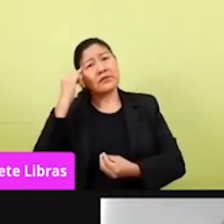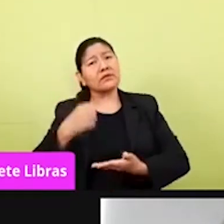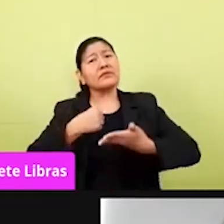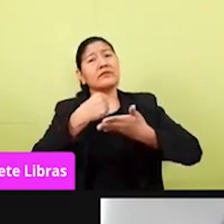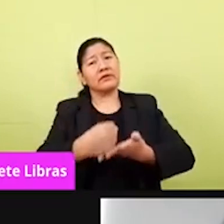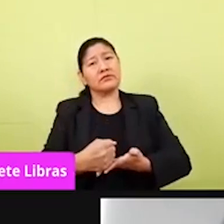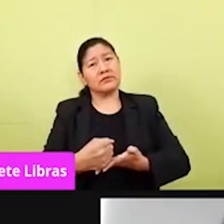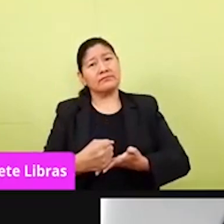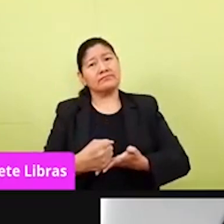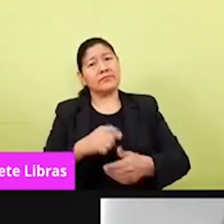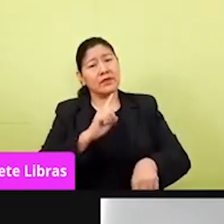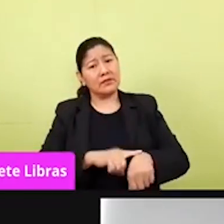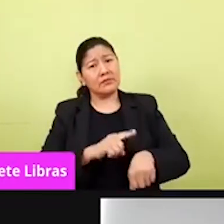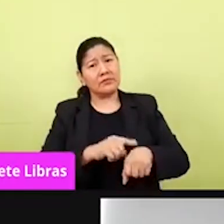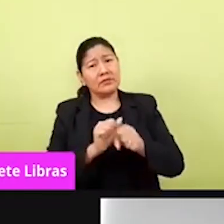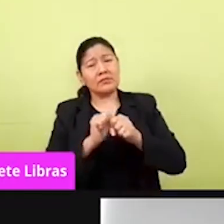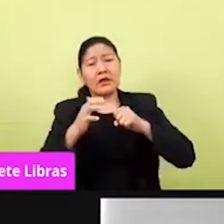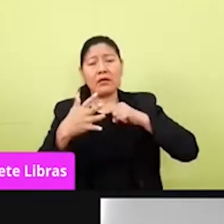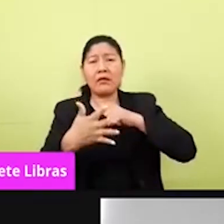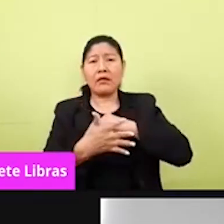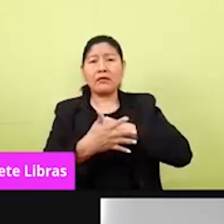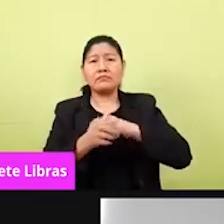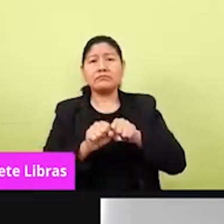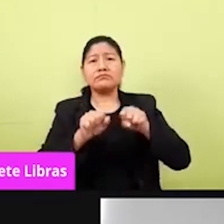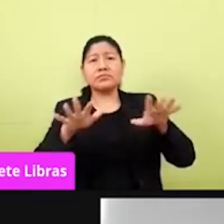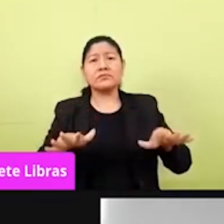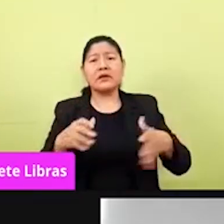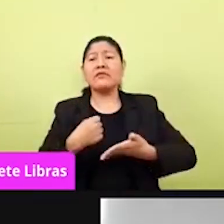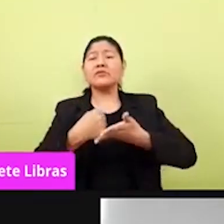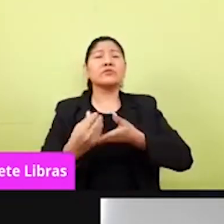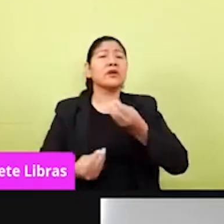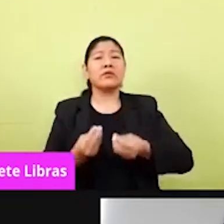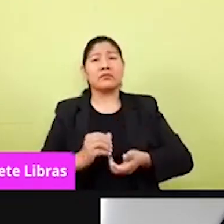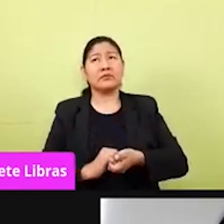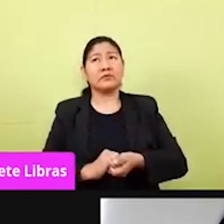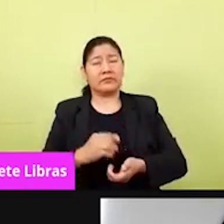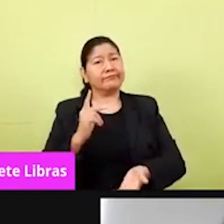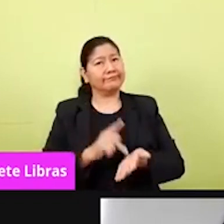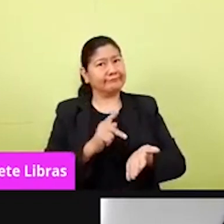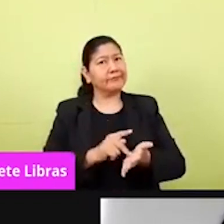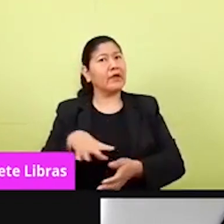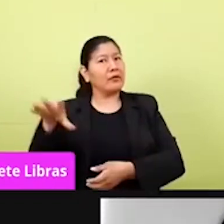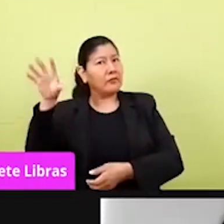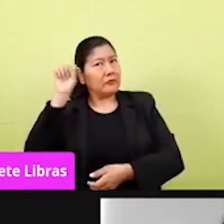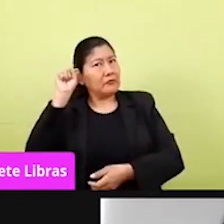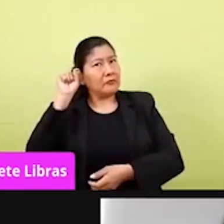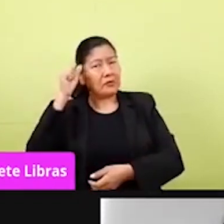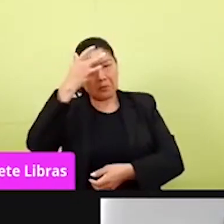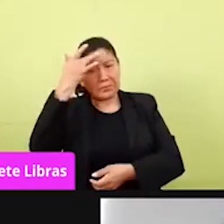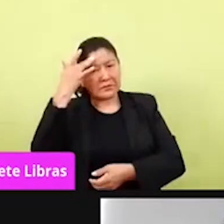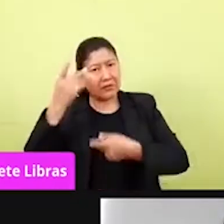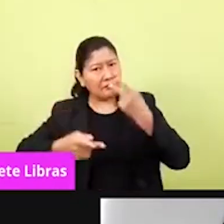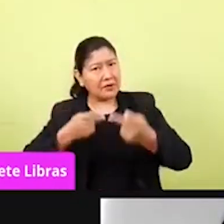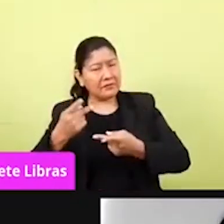durante a pandemia? Eu ouvi esses dias uma pessoa falando que quando